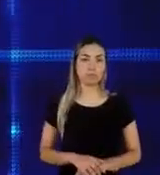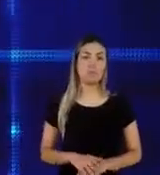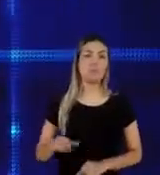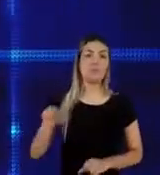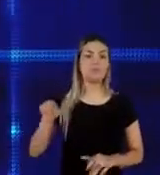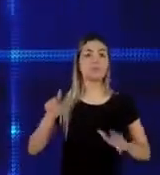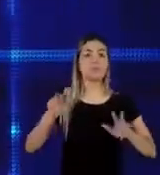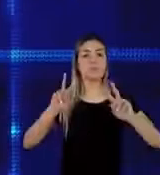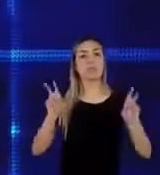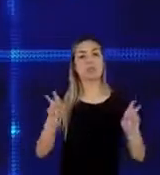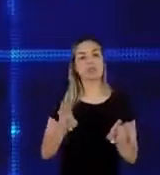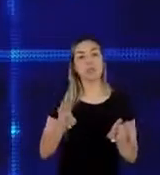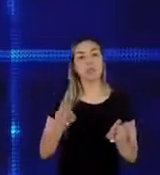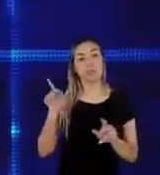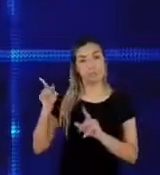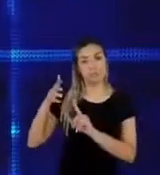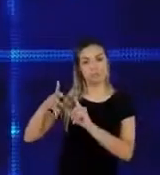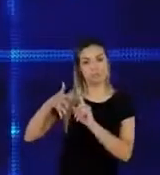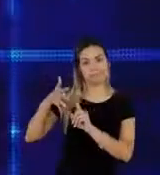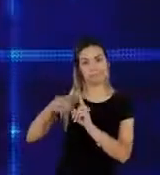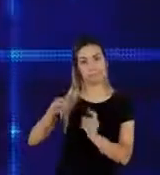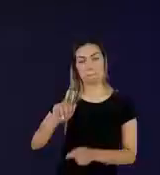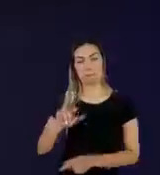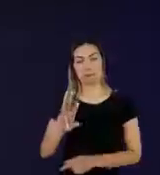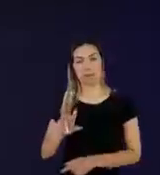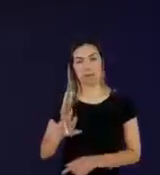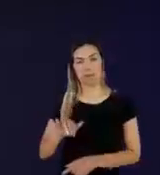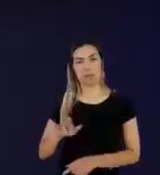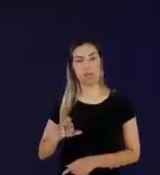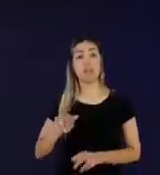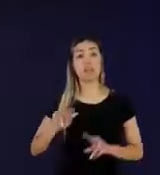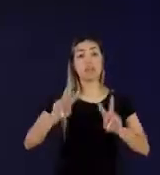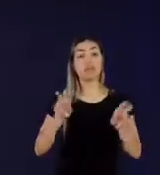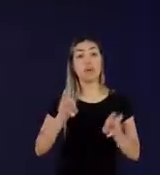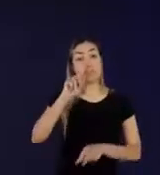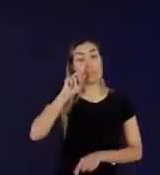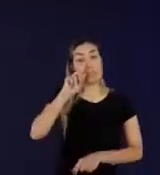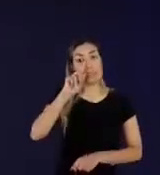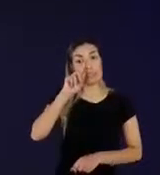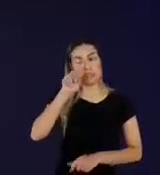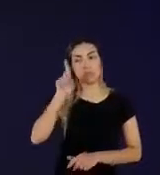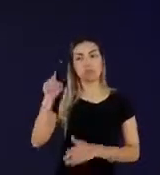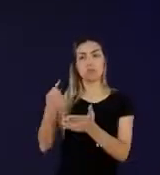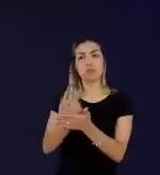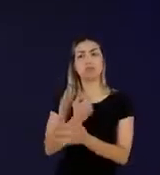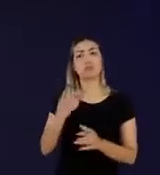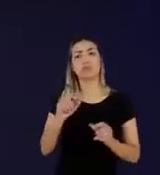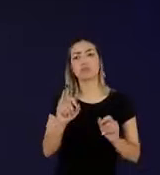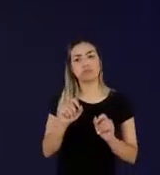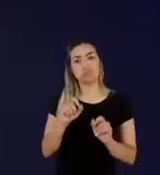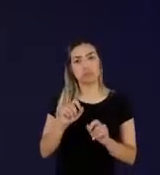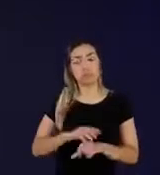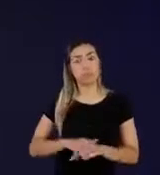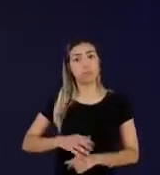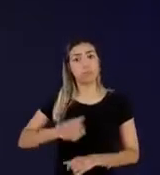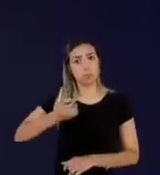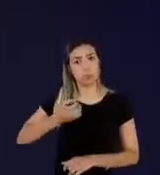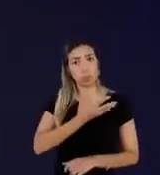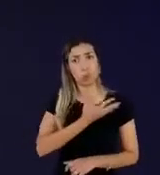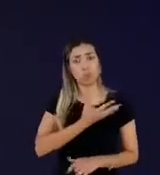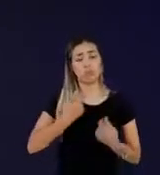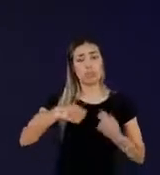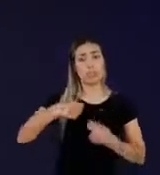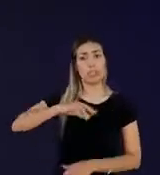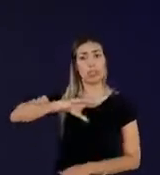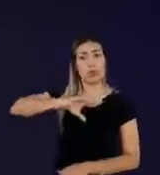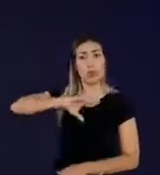até o que o Madureira colocou em relação aos riscos, né? Ele diz o seguinte: inovar é ousar e arriscar,